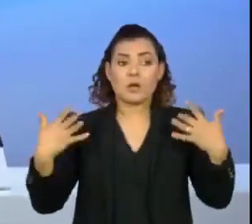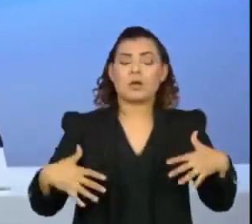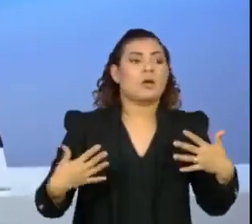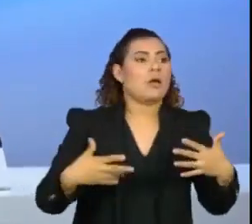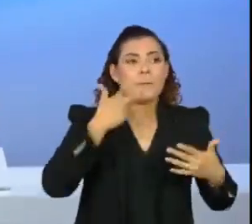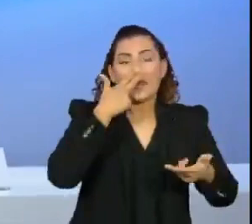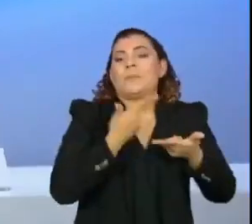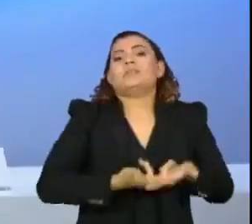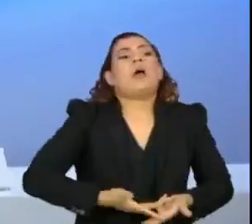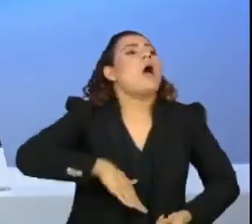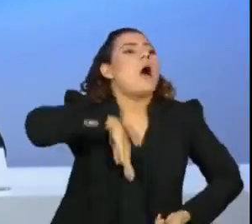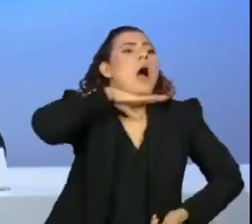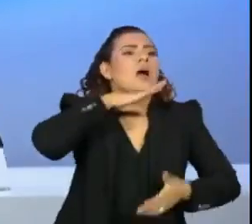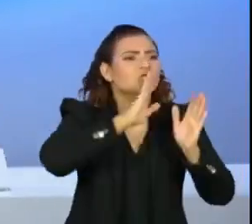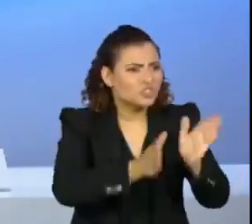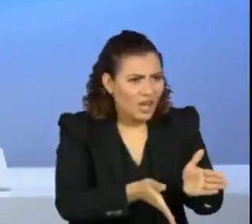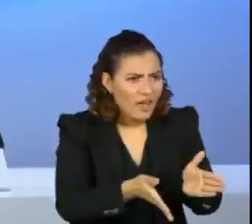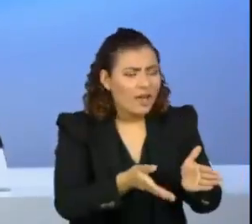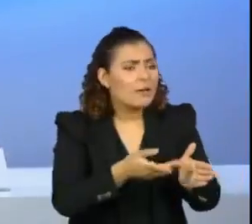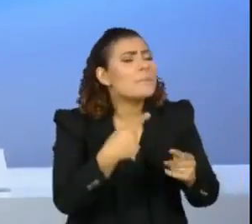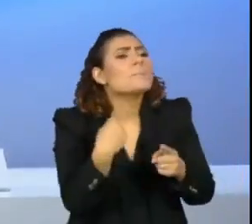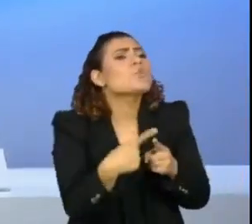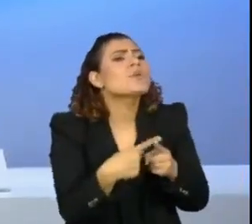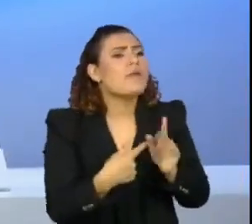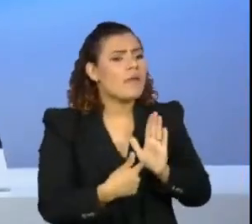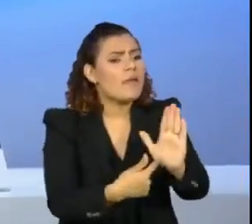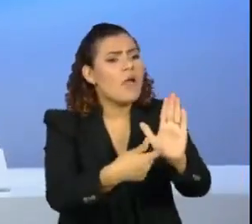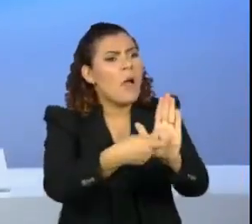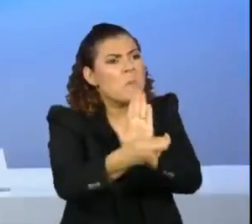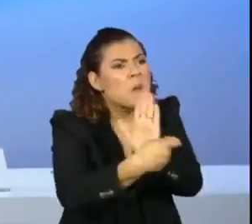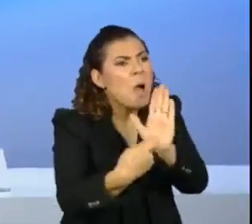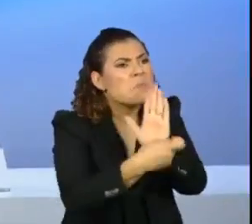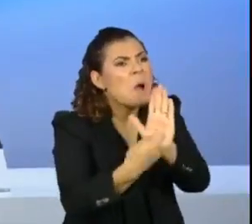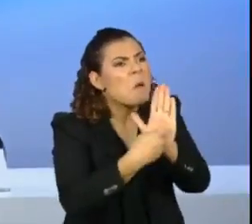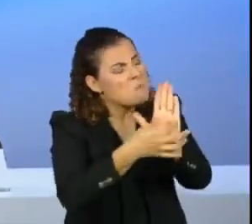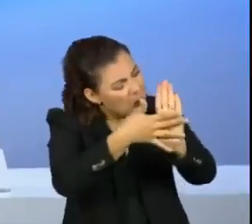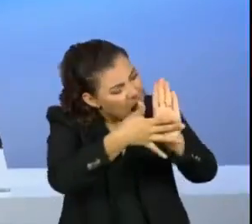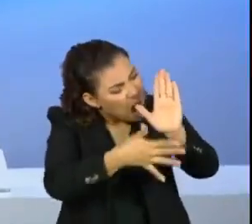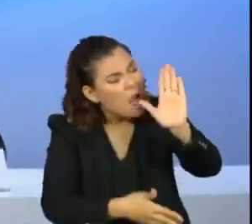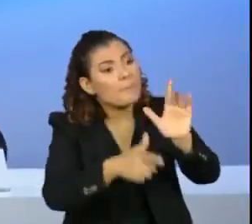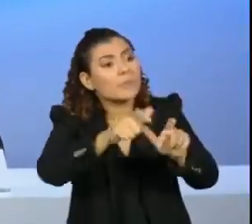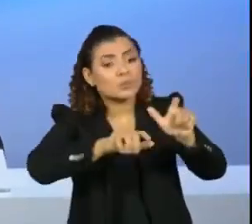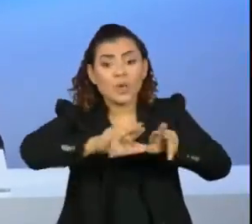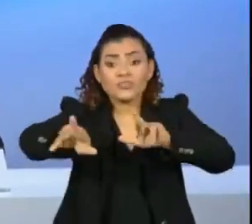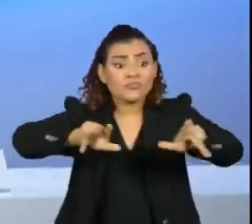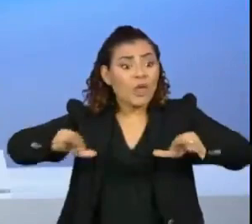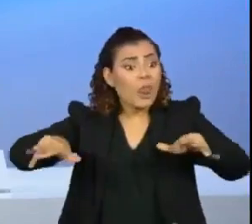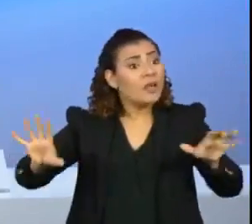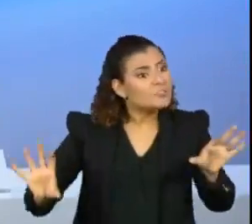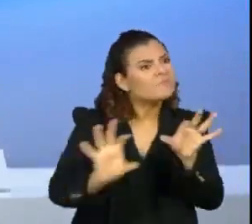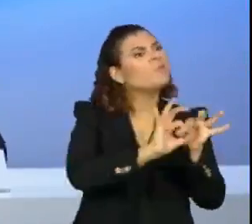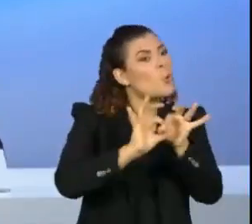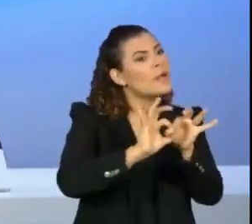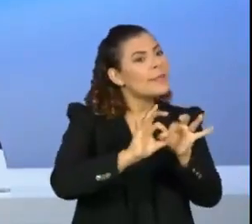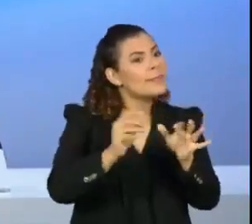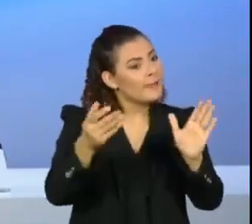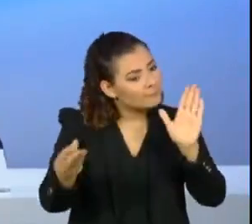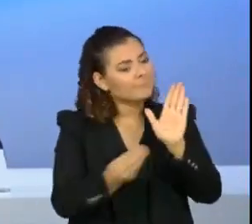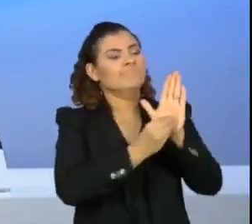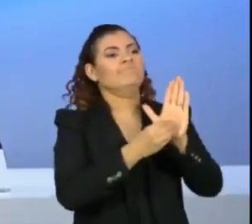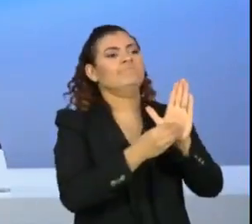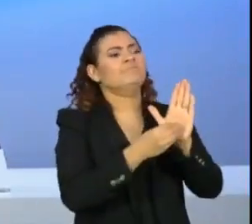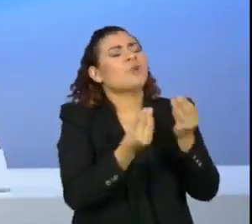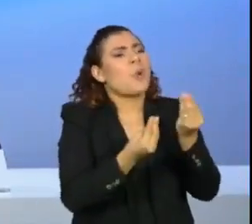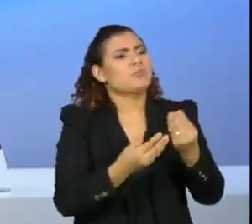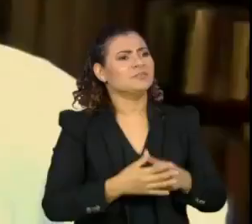pouco da paciência. Eu queria entender um pouco mais o simbolismo de ter tanta gente diferente numa causa igual.